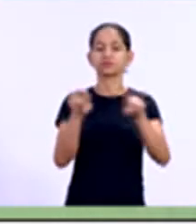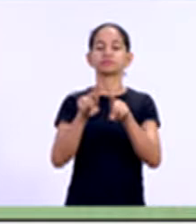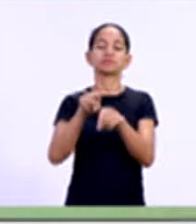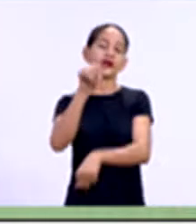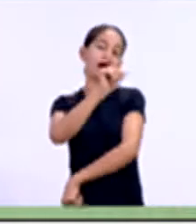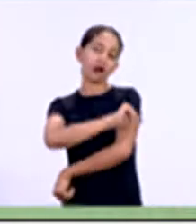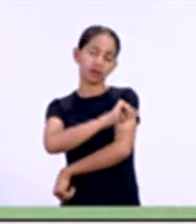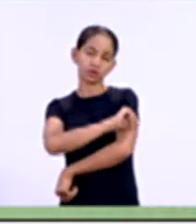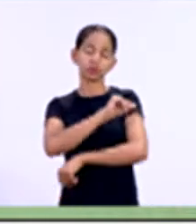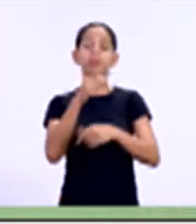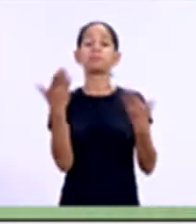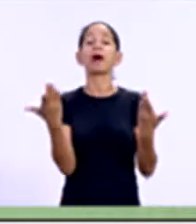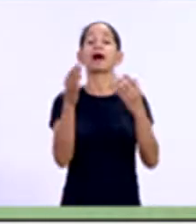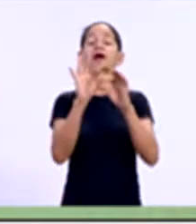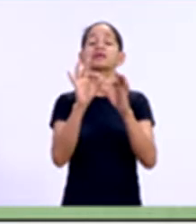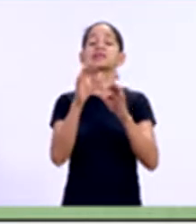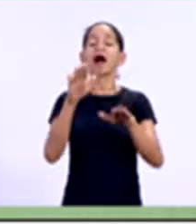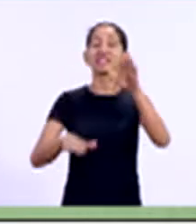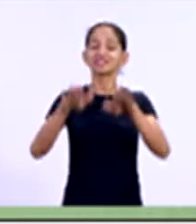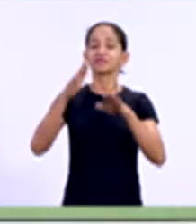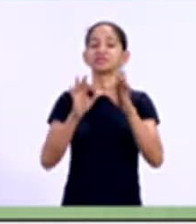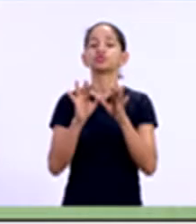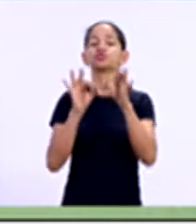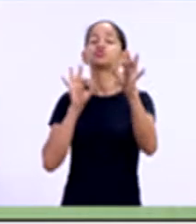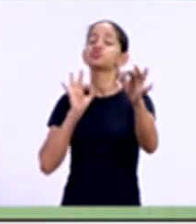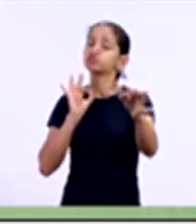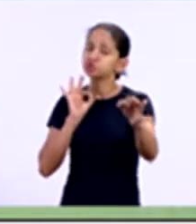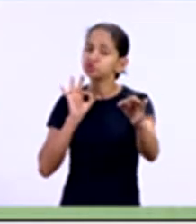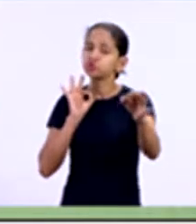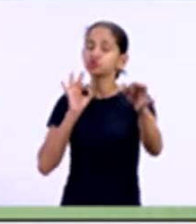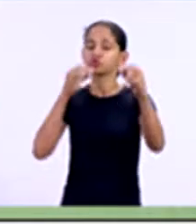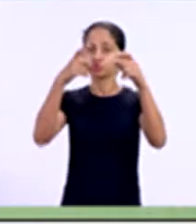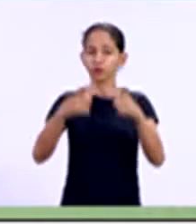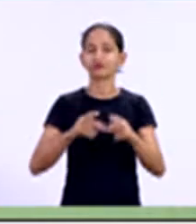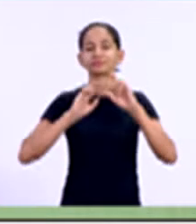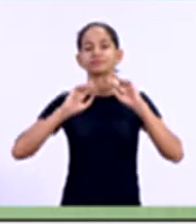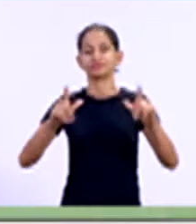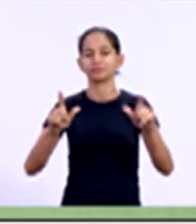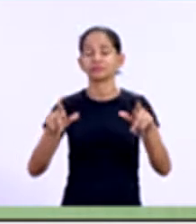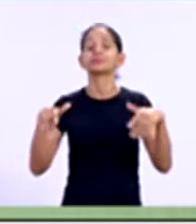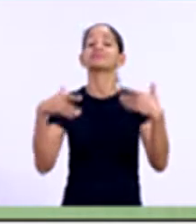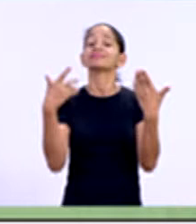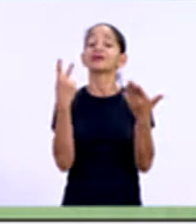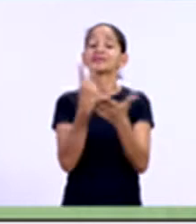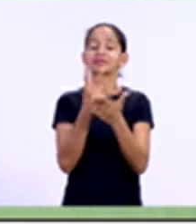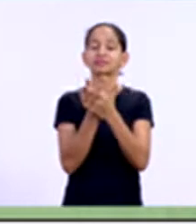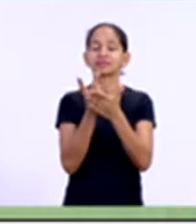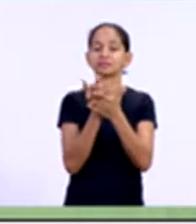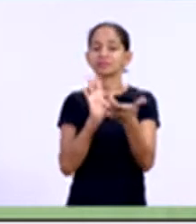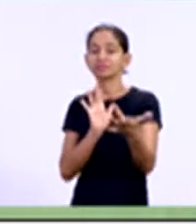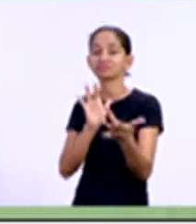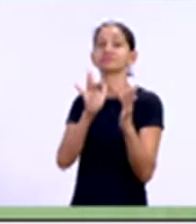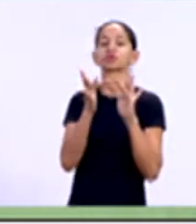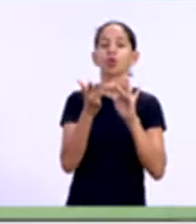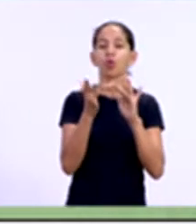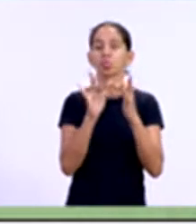alunos separados geograficamente, porém integrados através